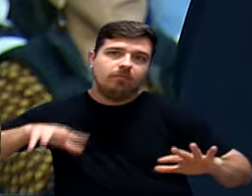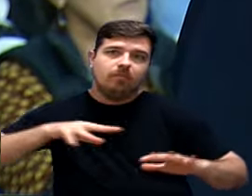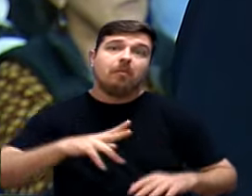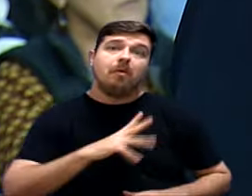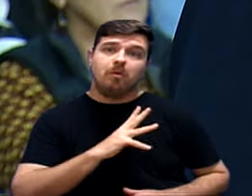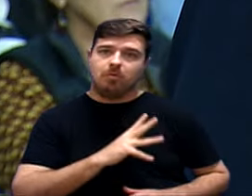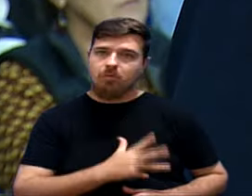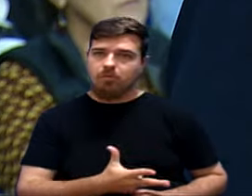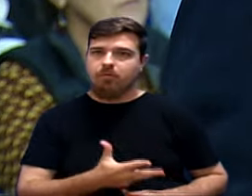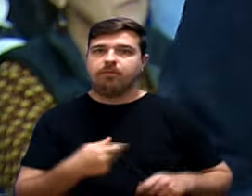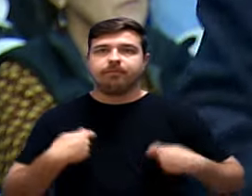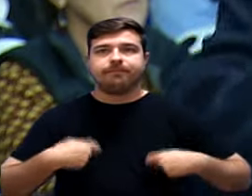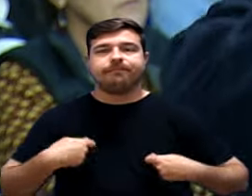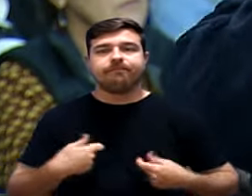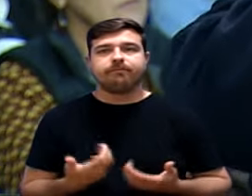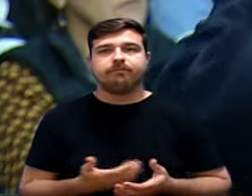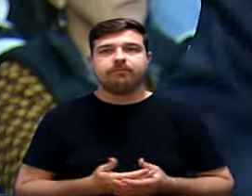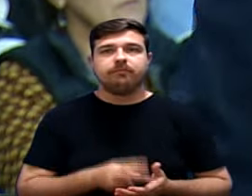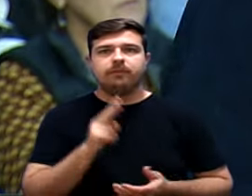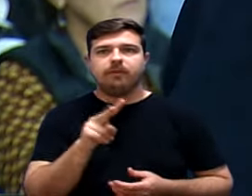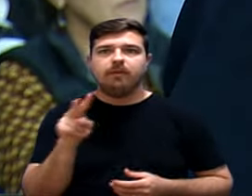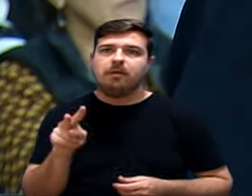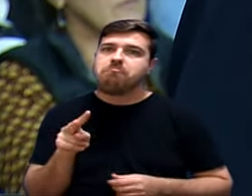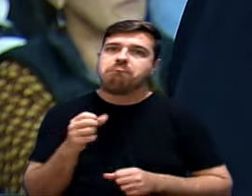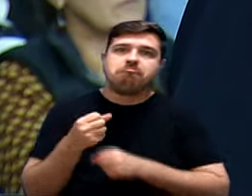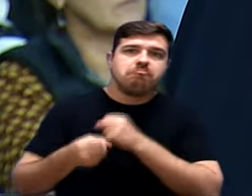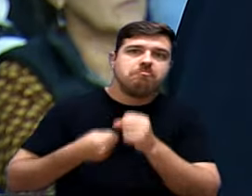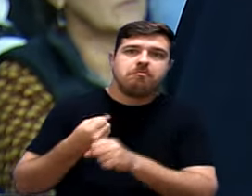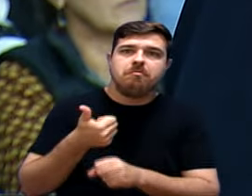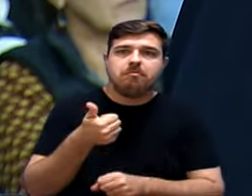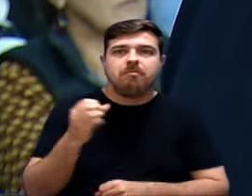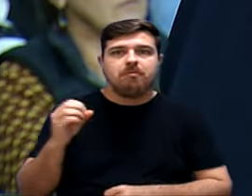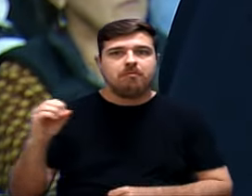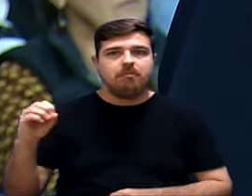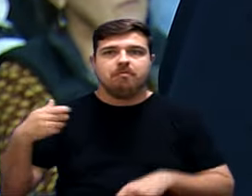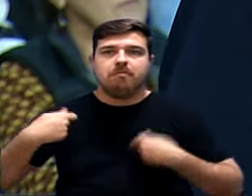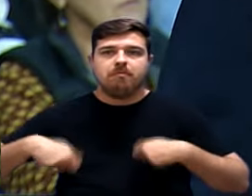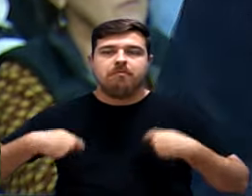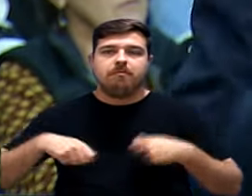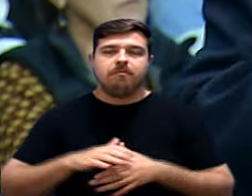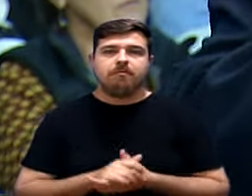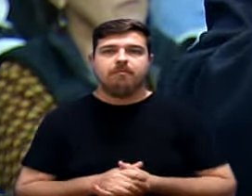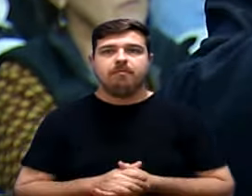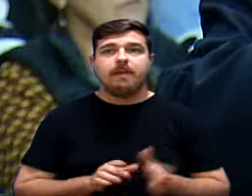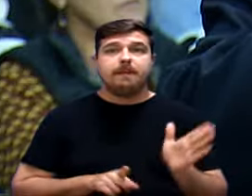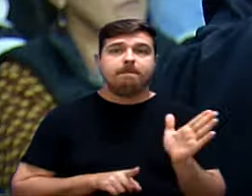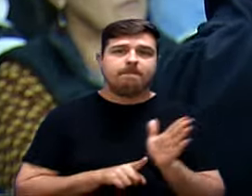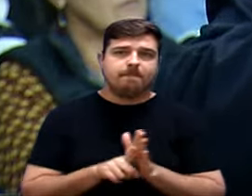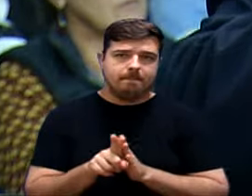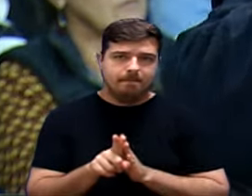isso e visão de 100 anos por exemplo então a pergunta é se o se